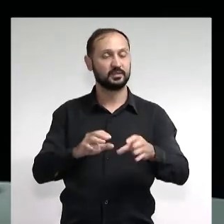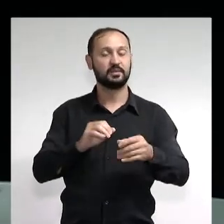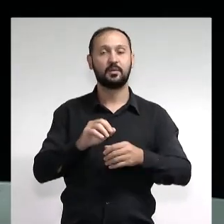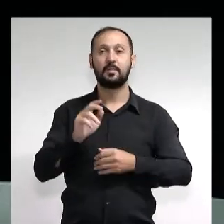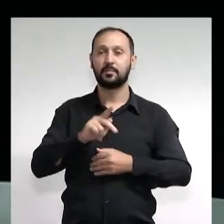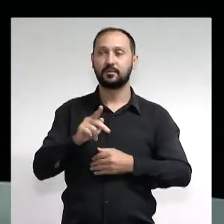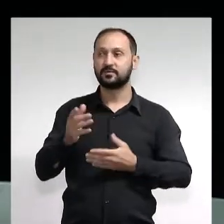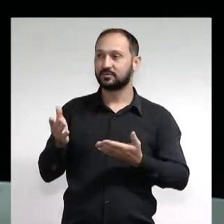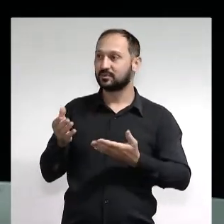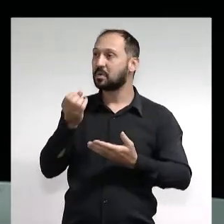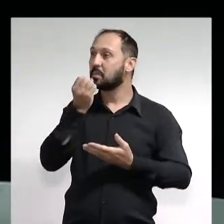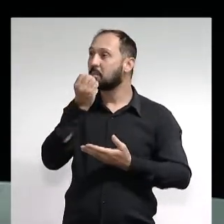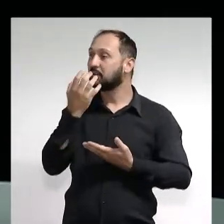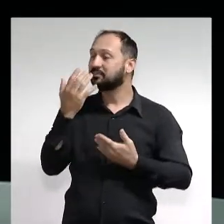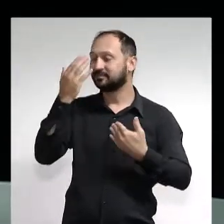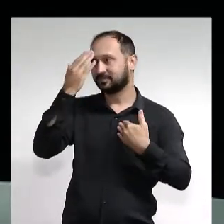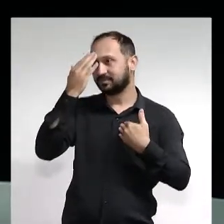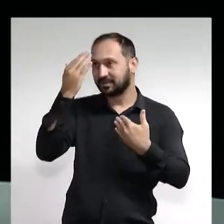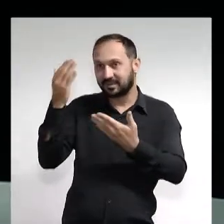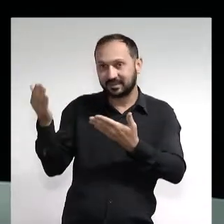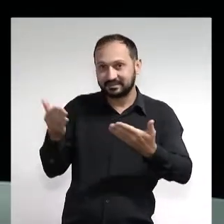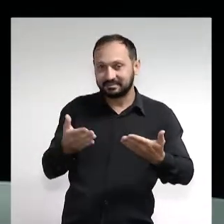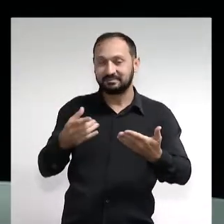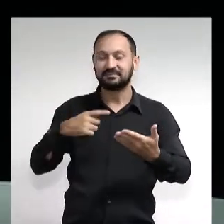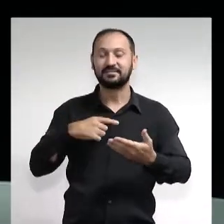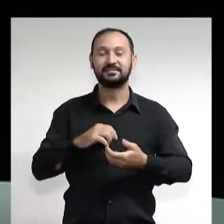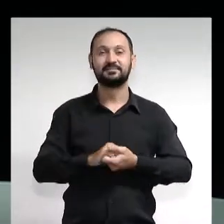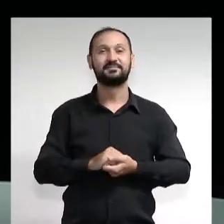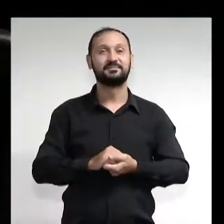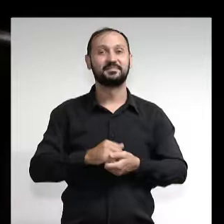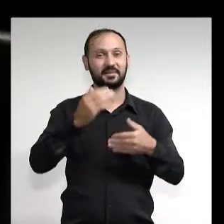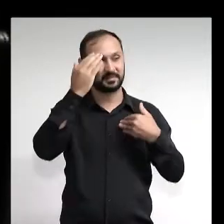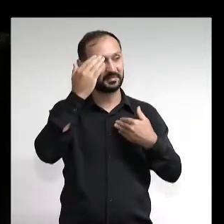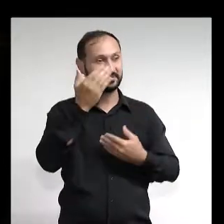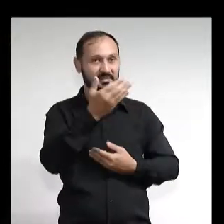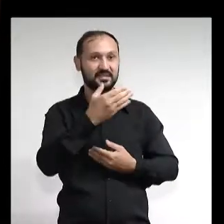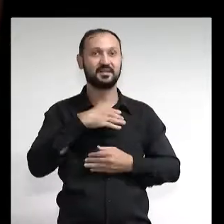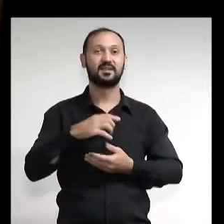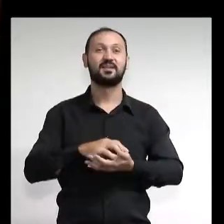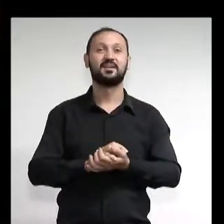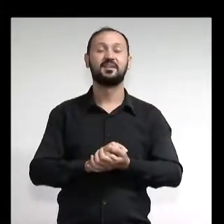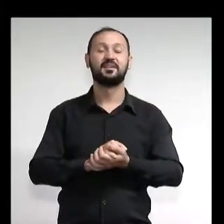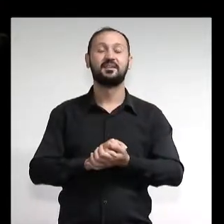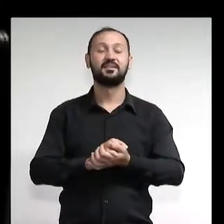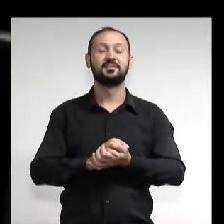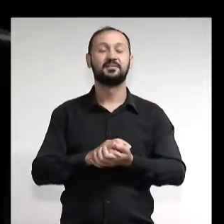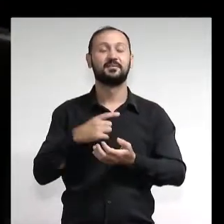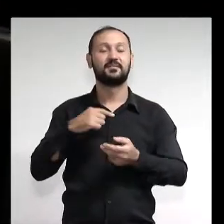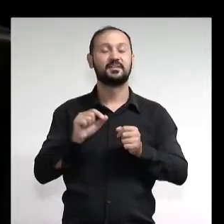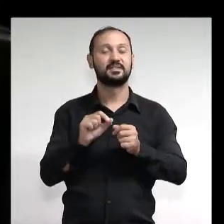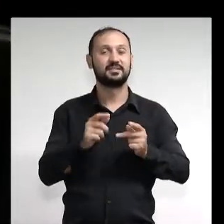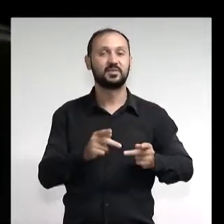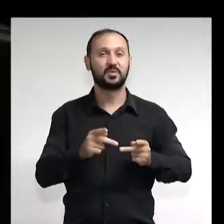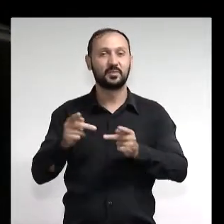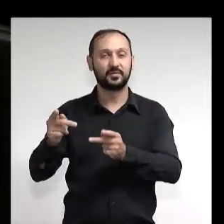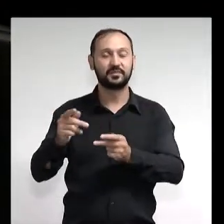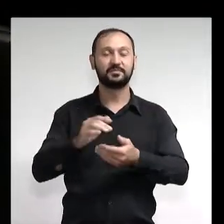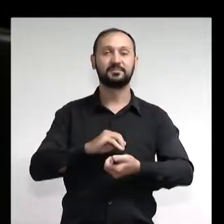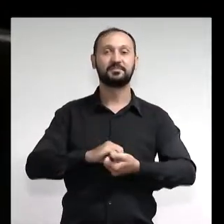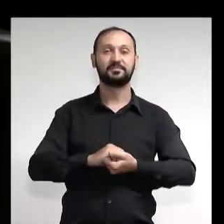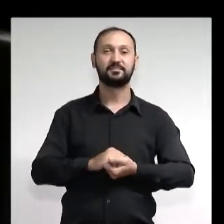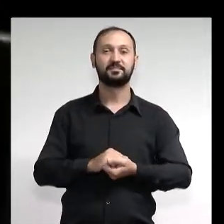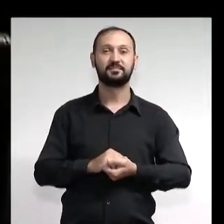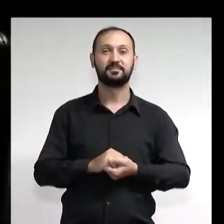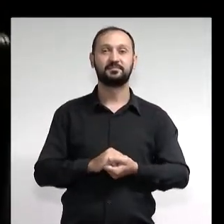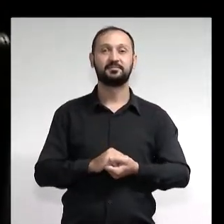Estado de Educação. Professora Rose, muito obrigado por ter aceito nosso convite. Obrigado a você, Tiago, por trazer e fazer esse